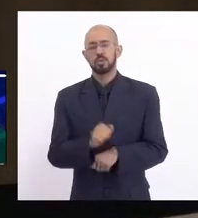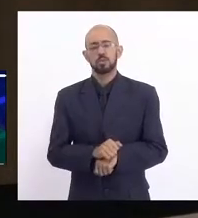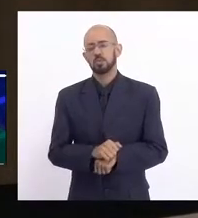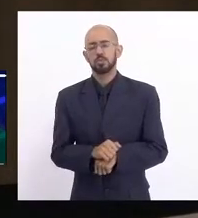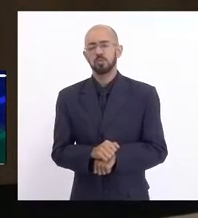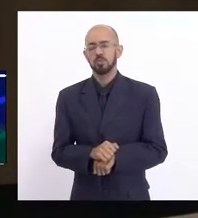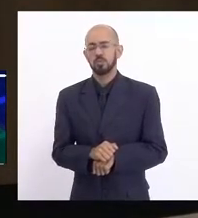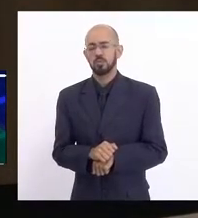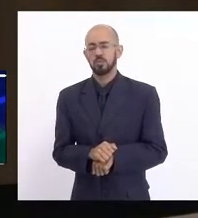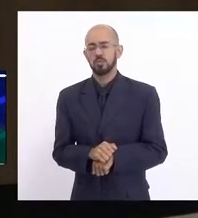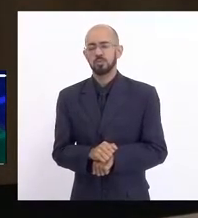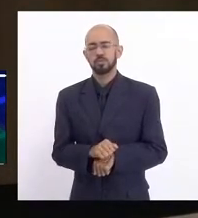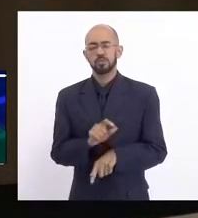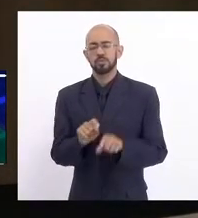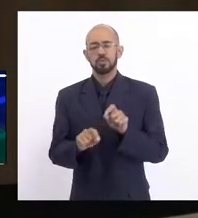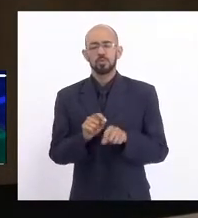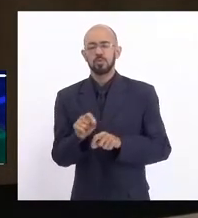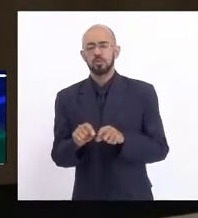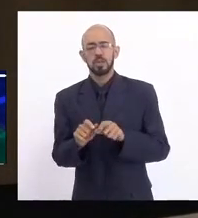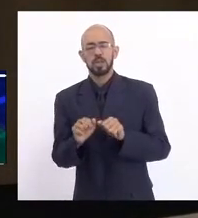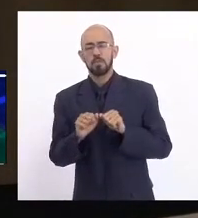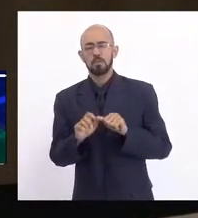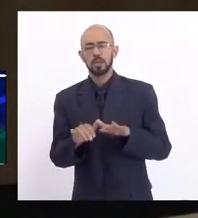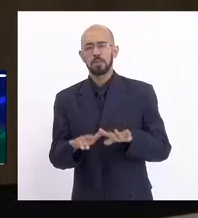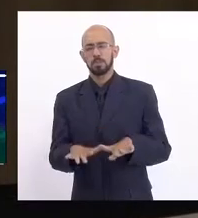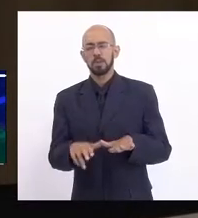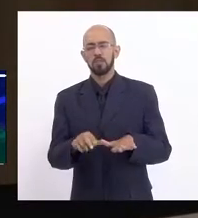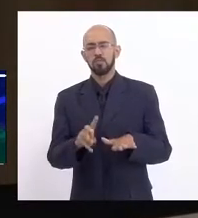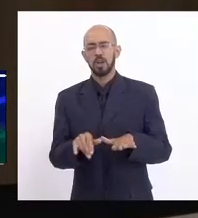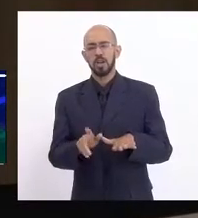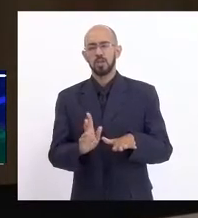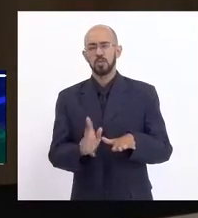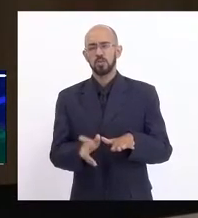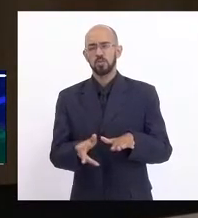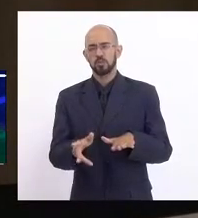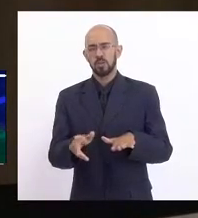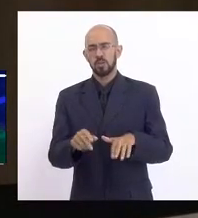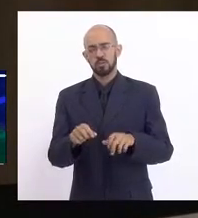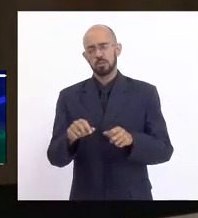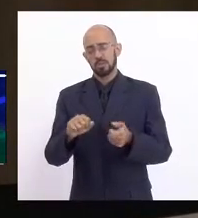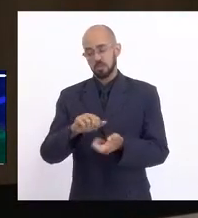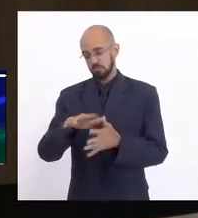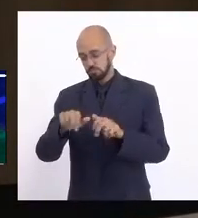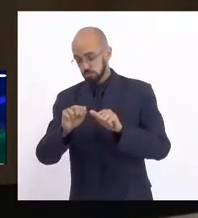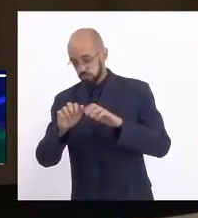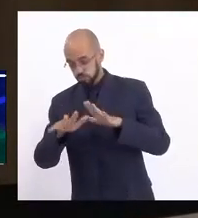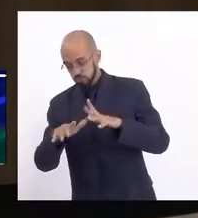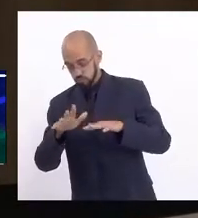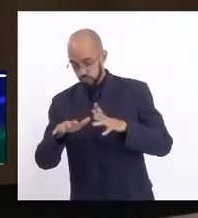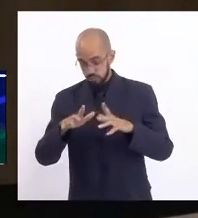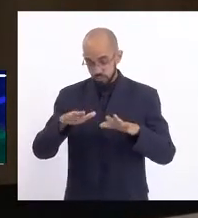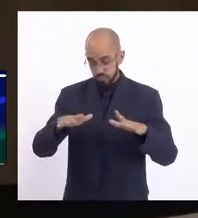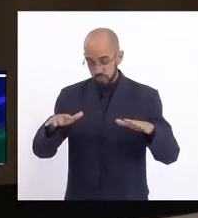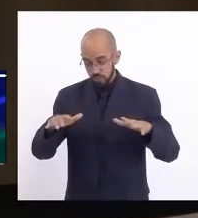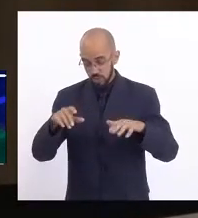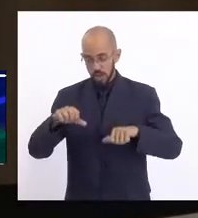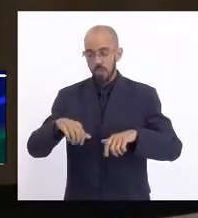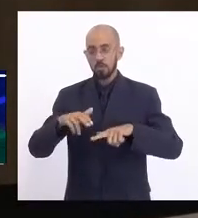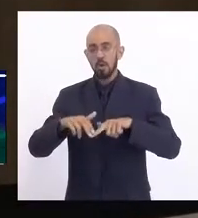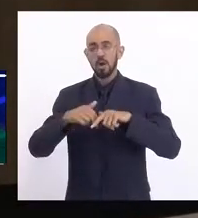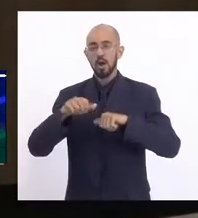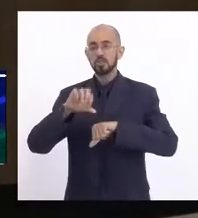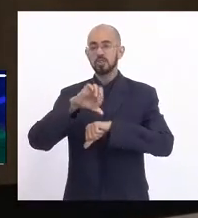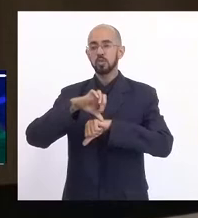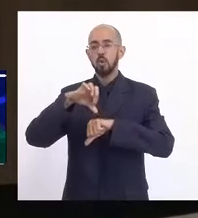alegando que a pandemia vai se expandir, tem bola de cristal, função do Ômicron,